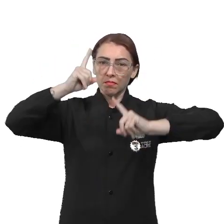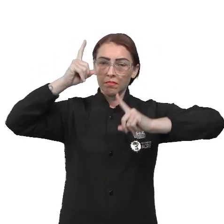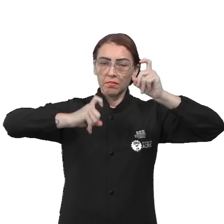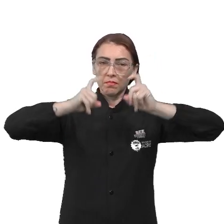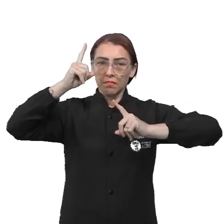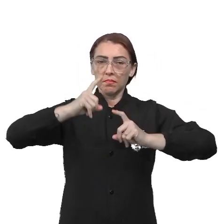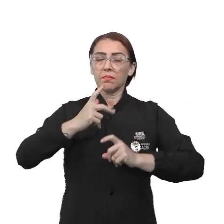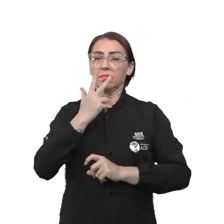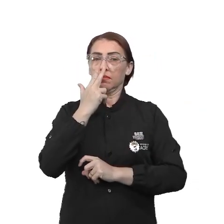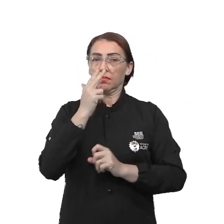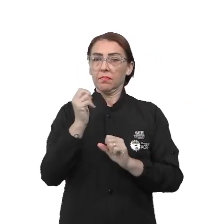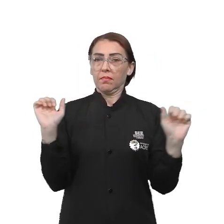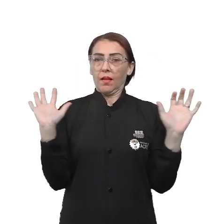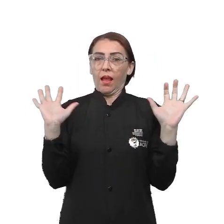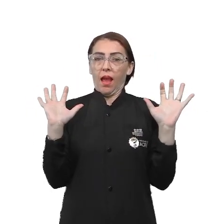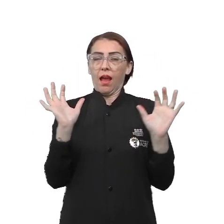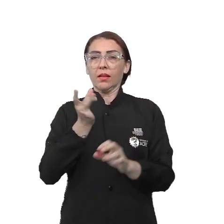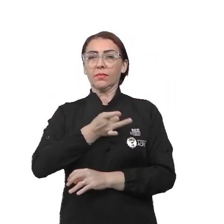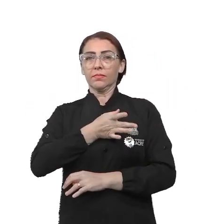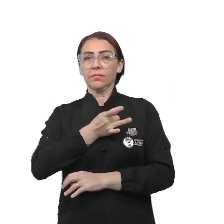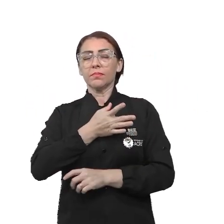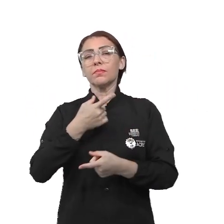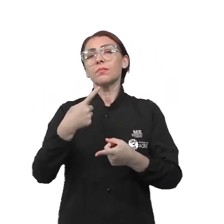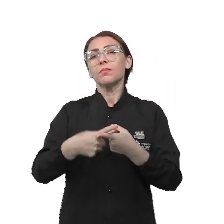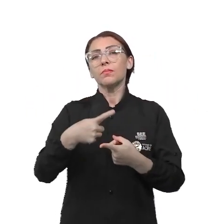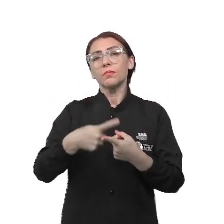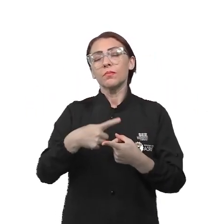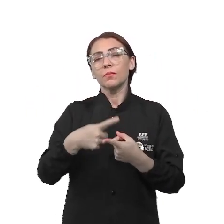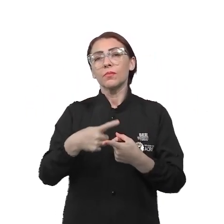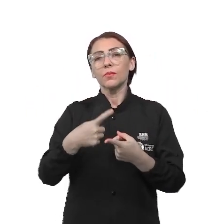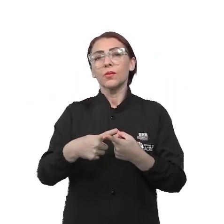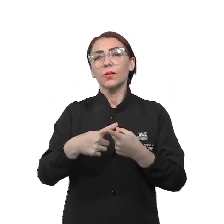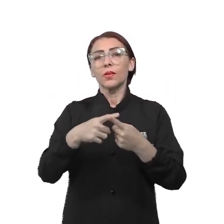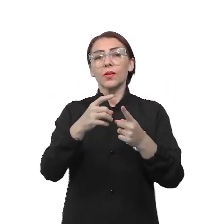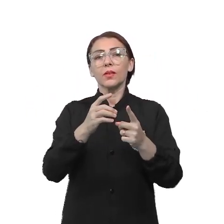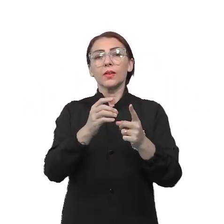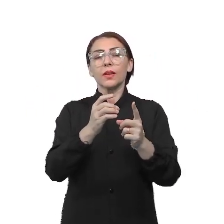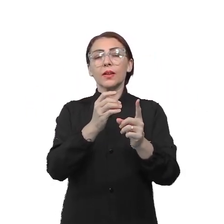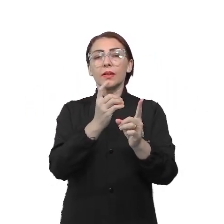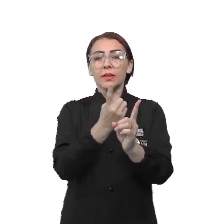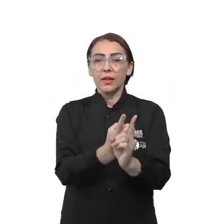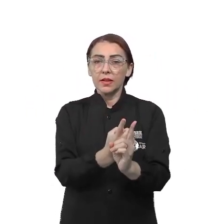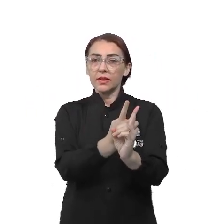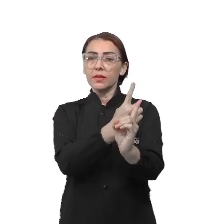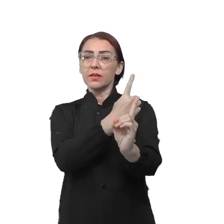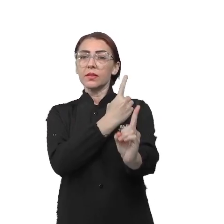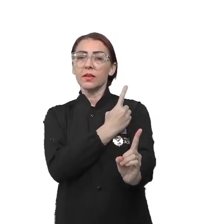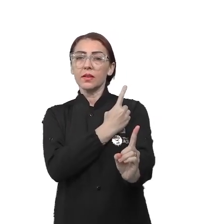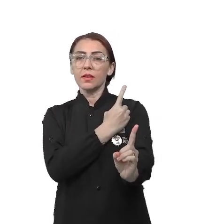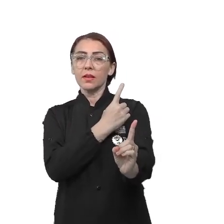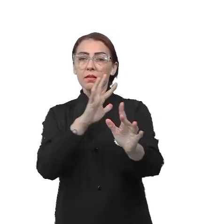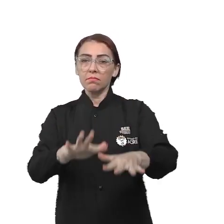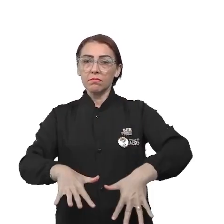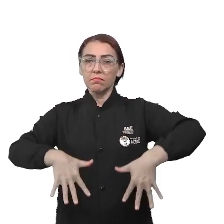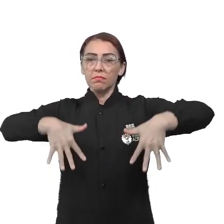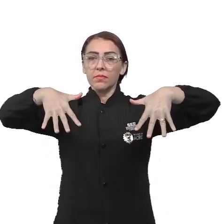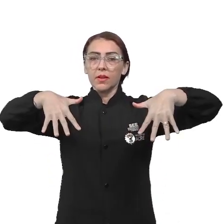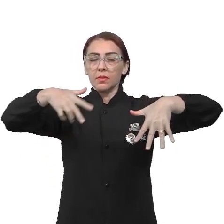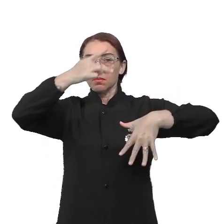chegam a ser até assustadoras, por conta, né, da distância em que o público ficava.